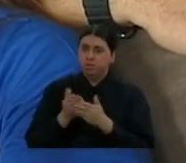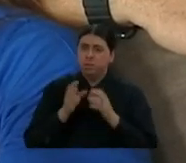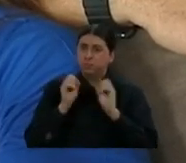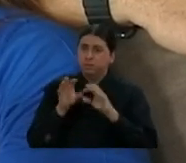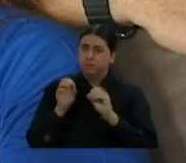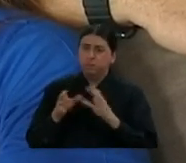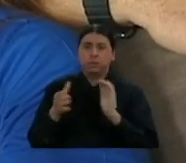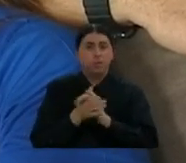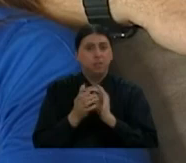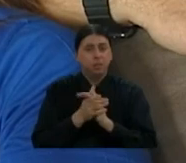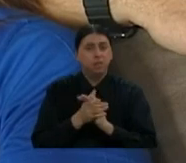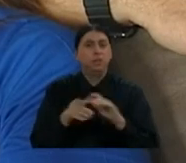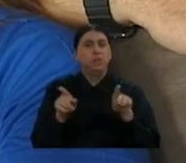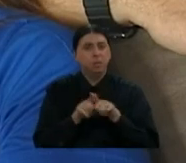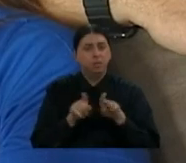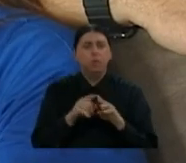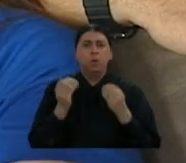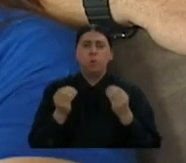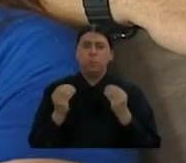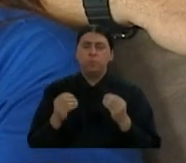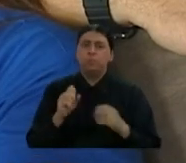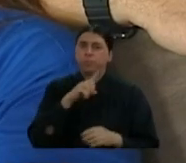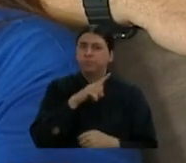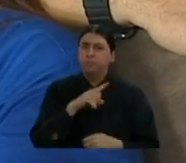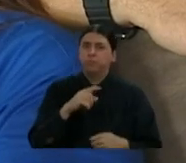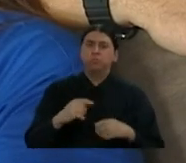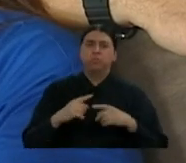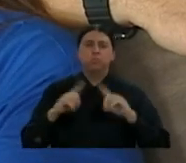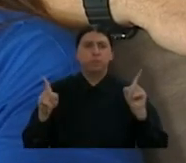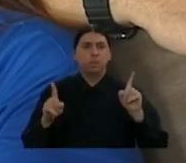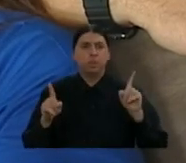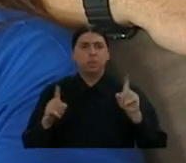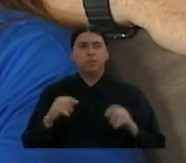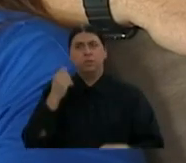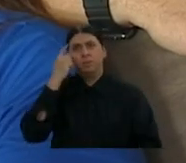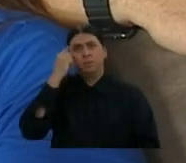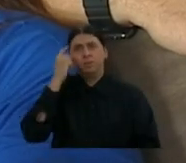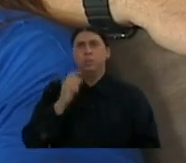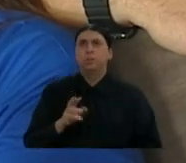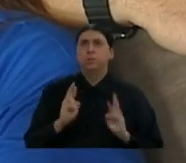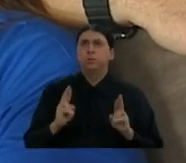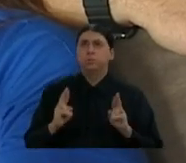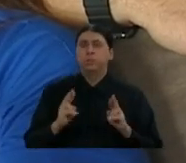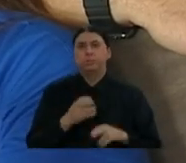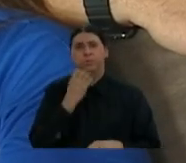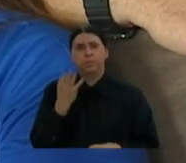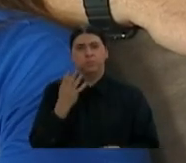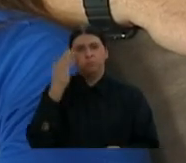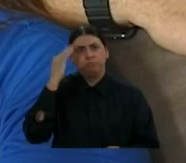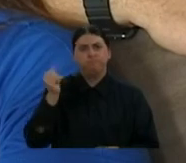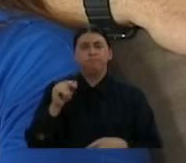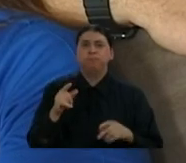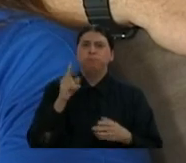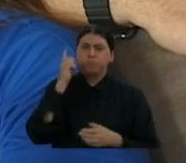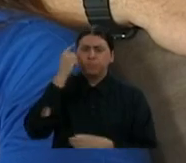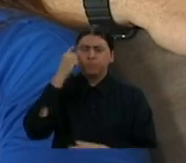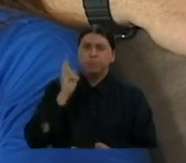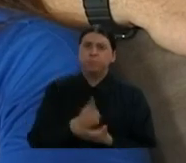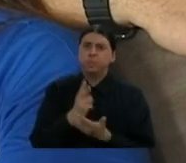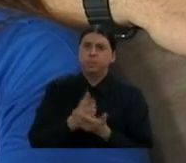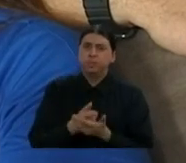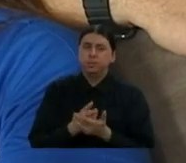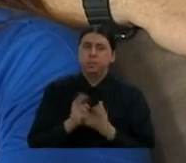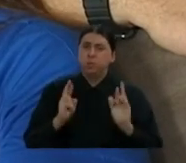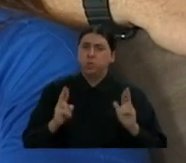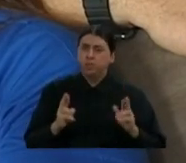casal vai pegar tudo como que é não só que eu se deus barba tomara que ela se dê bem está pensando né estamos